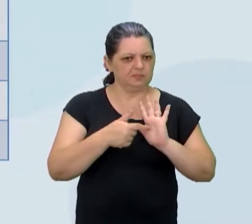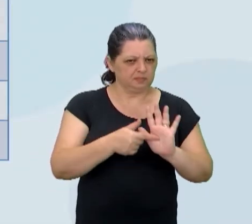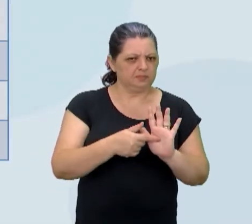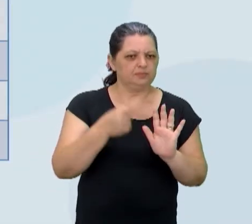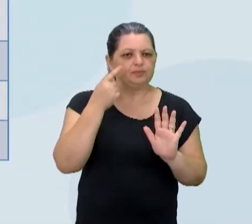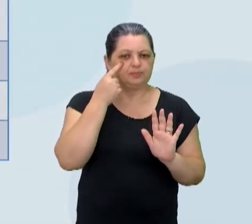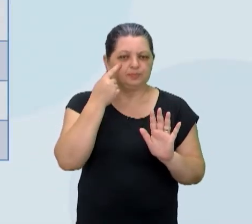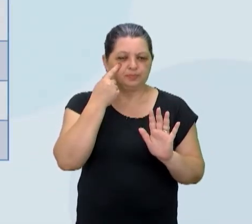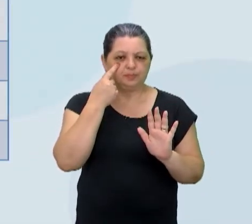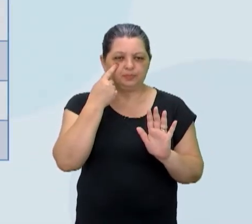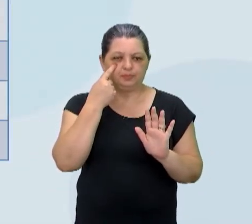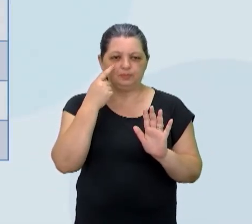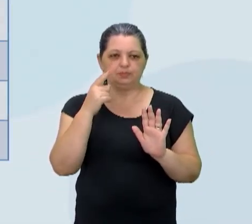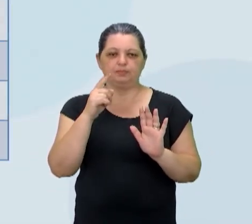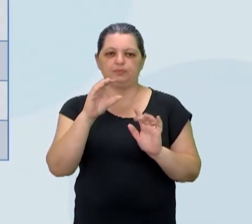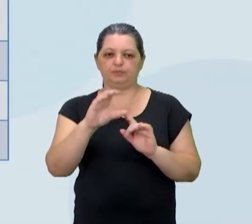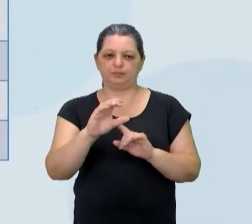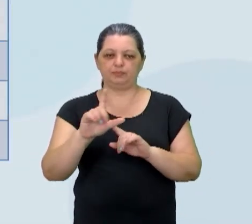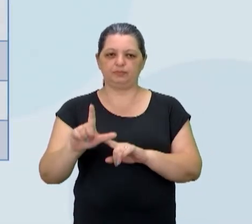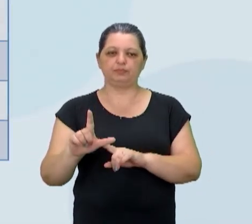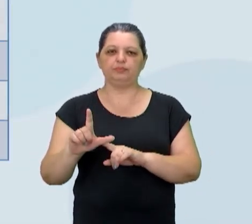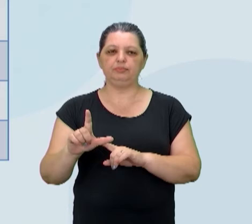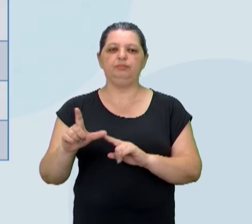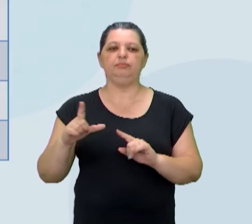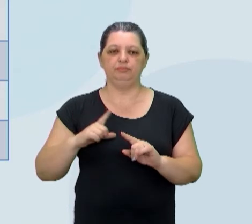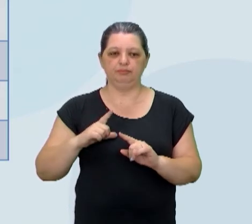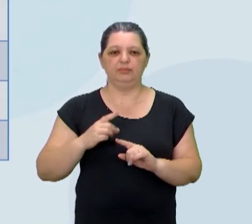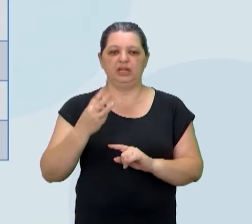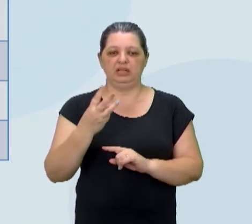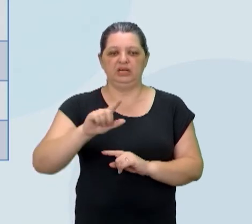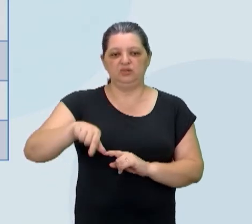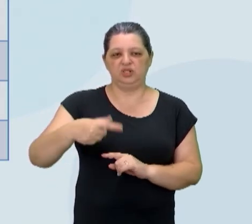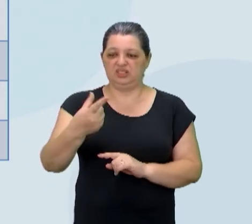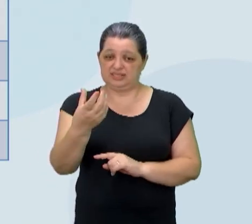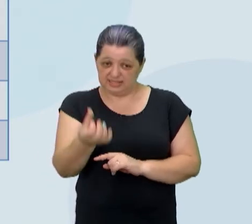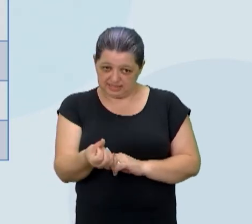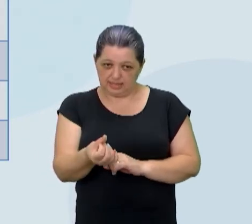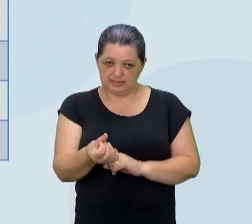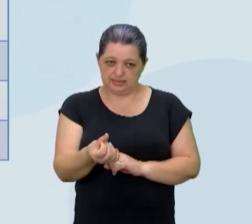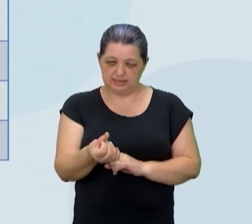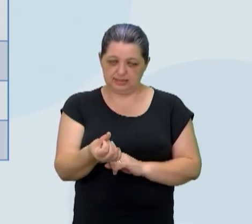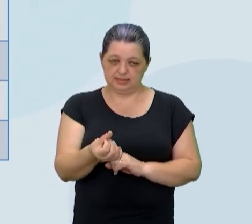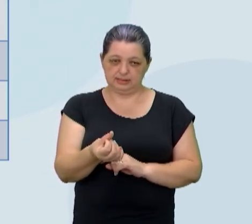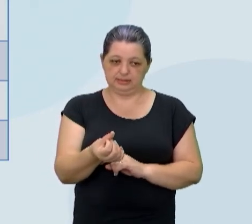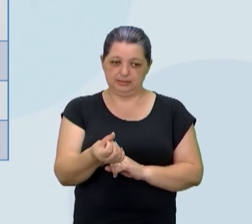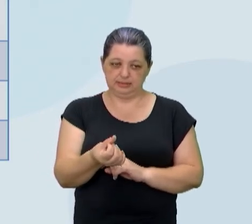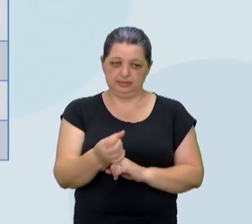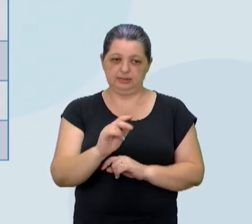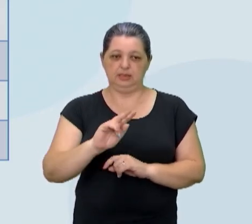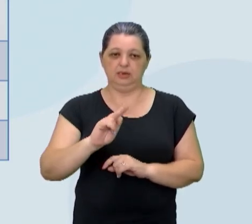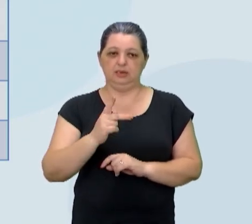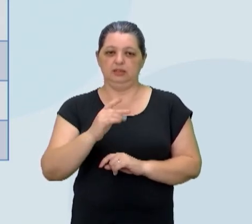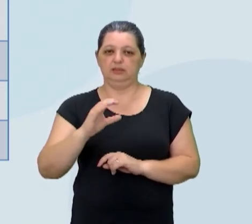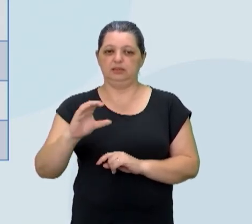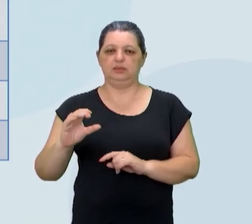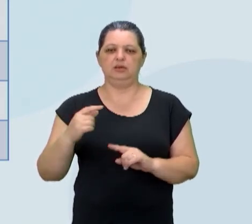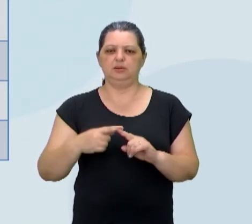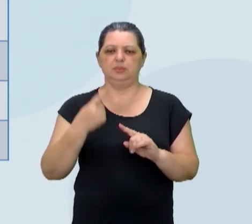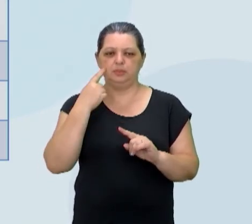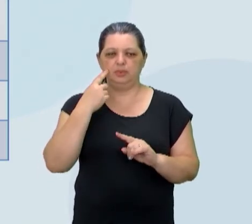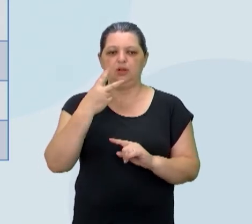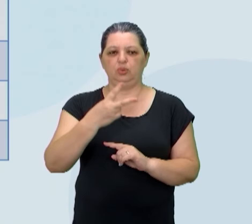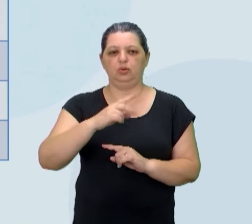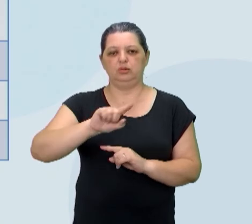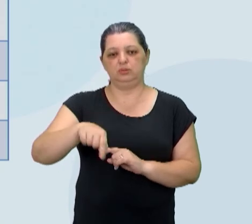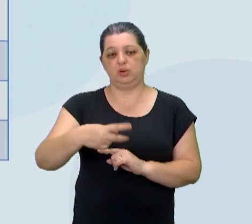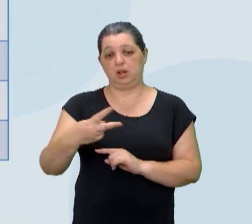Por quê? O cloro tem o valor de 3,16. E o hidrogênio, ele tem o valor de